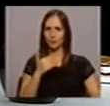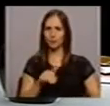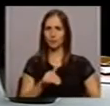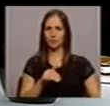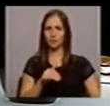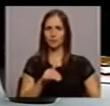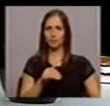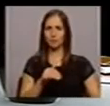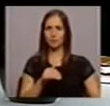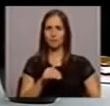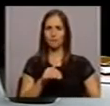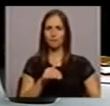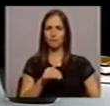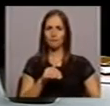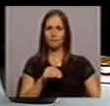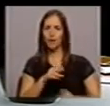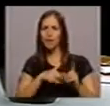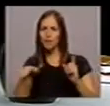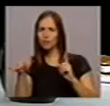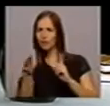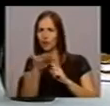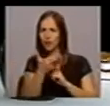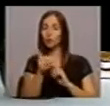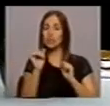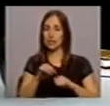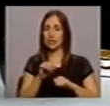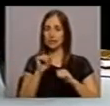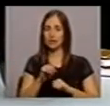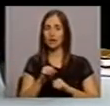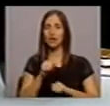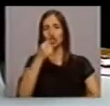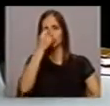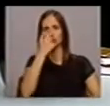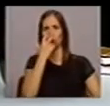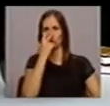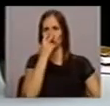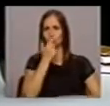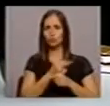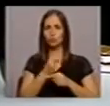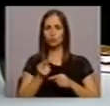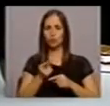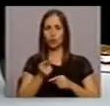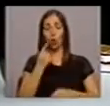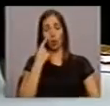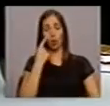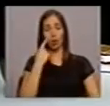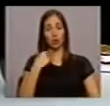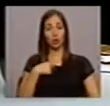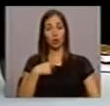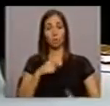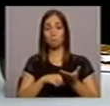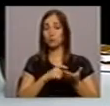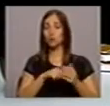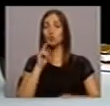muito hermético e, portanto, muito indireto, sim, muito indireto. Mas é uma história muito curiosa que envolve, olha, eu tenho que ver mesmo estes